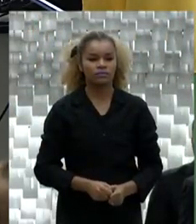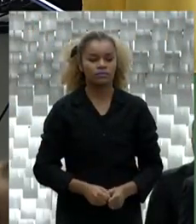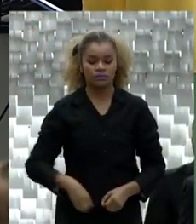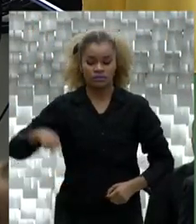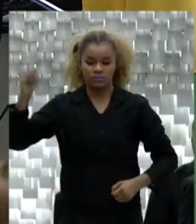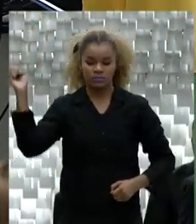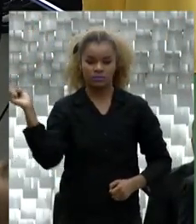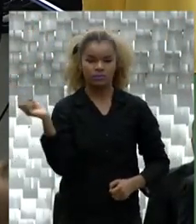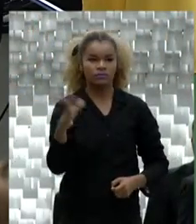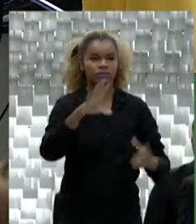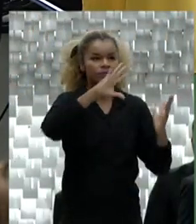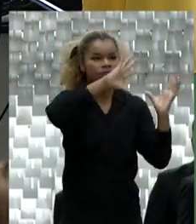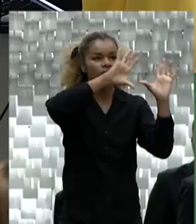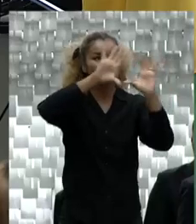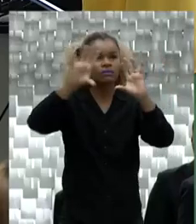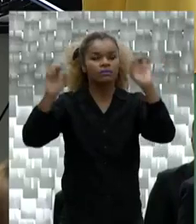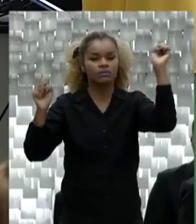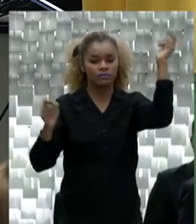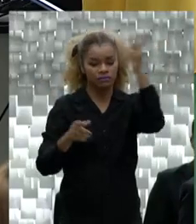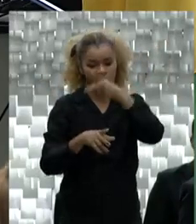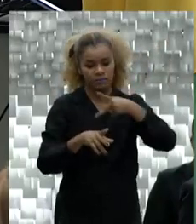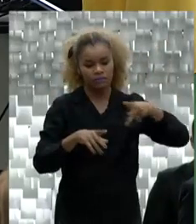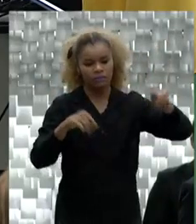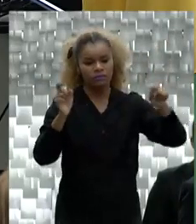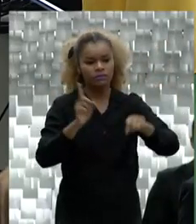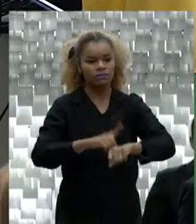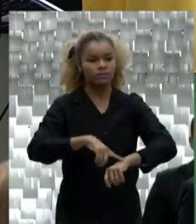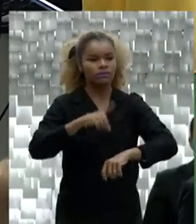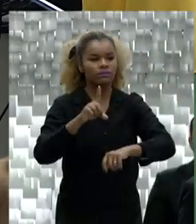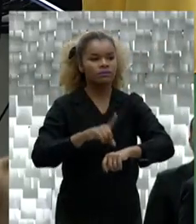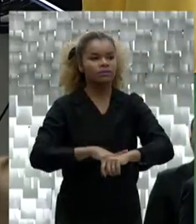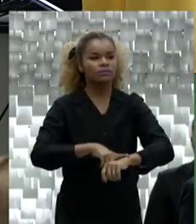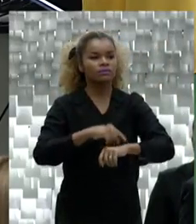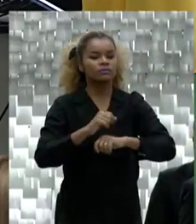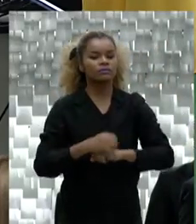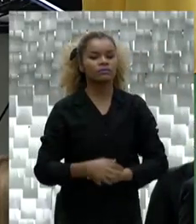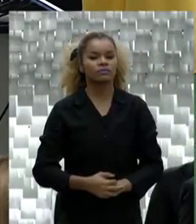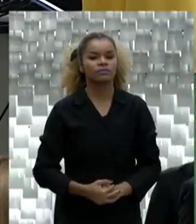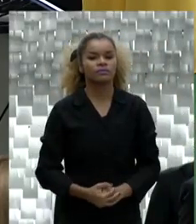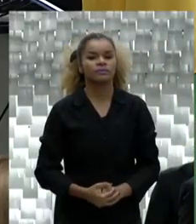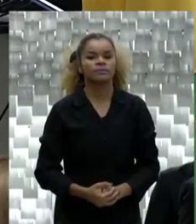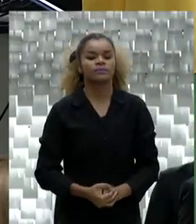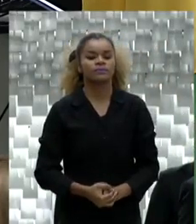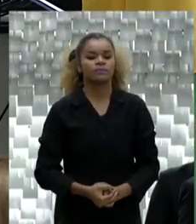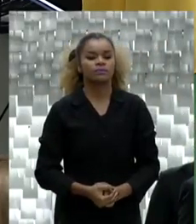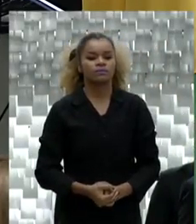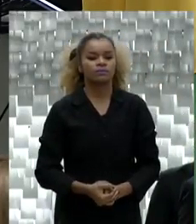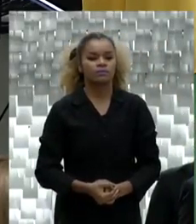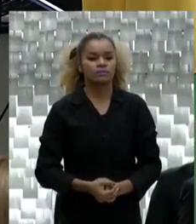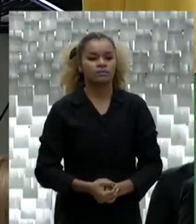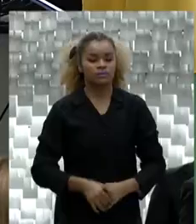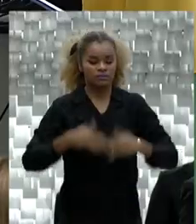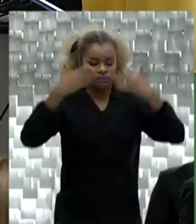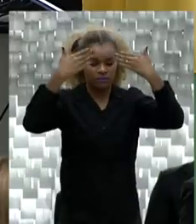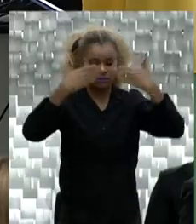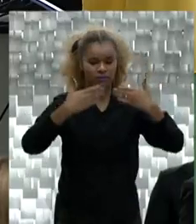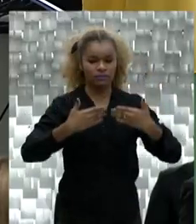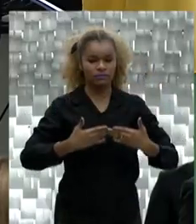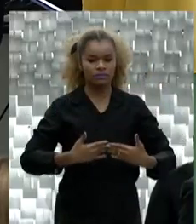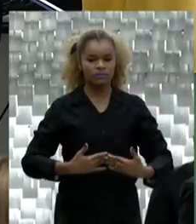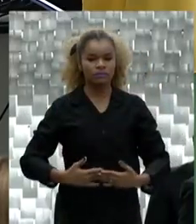fúlgidos brilhou no céu da pátria nesse instante. Se o